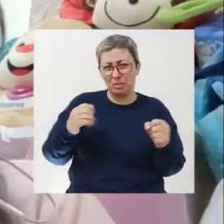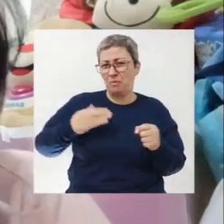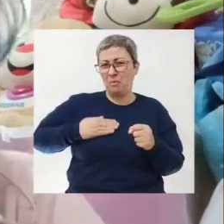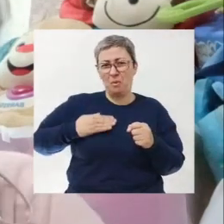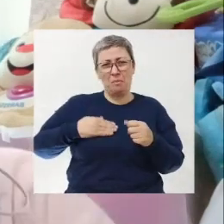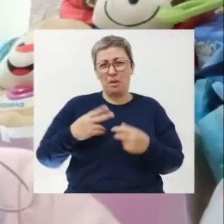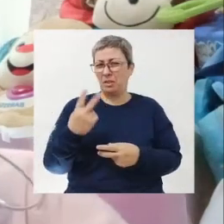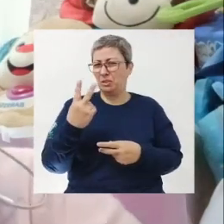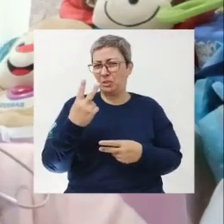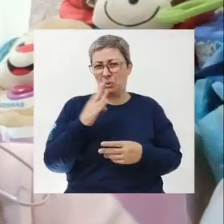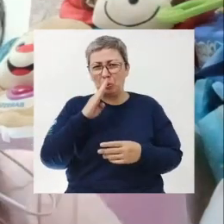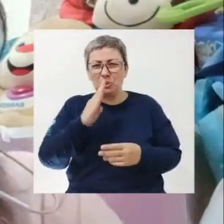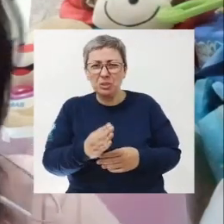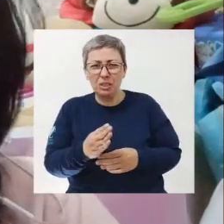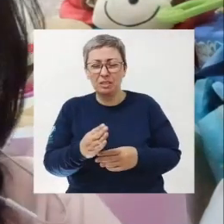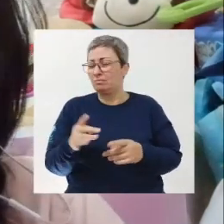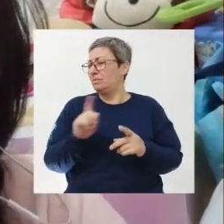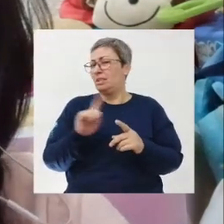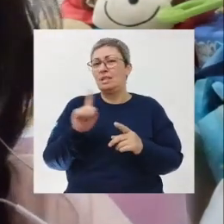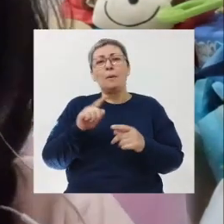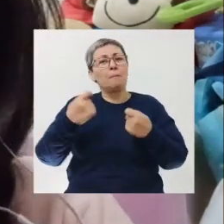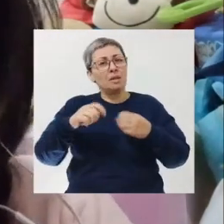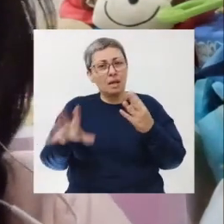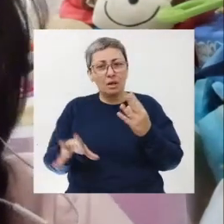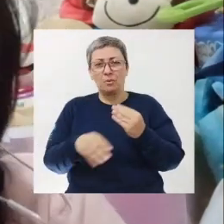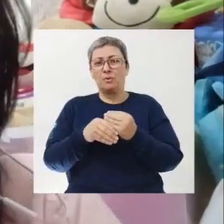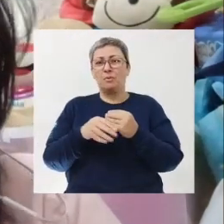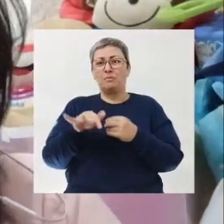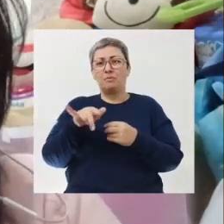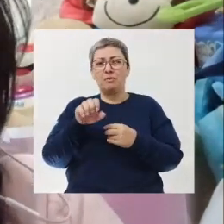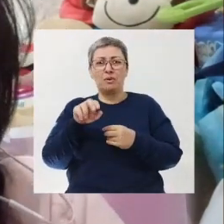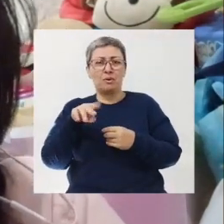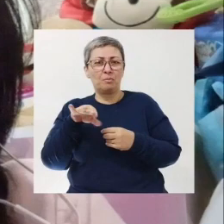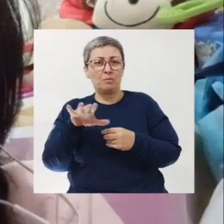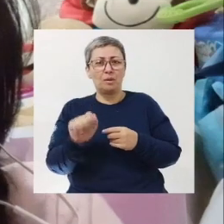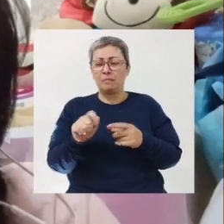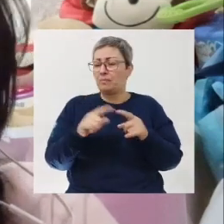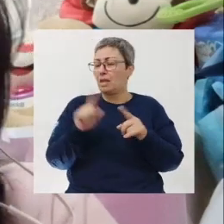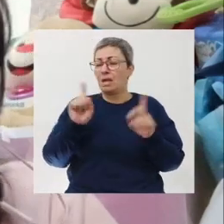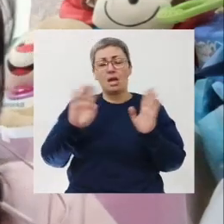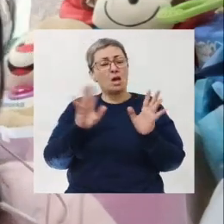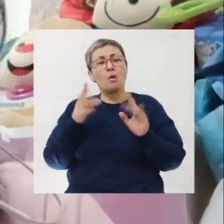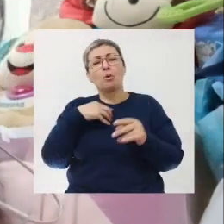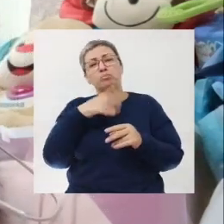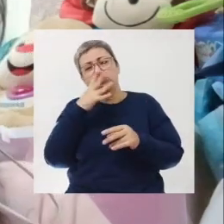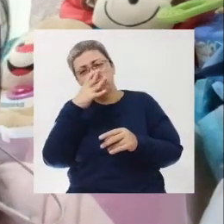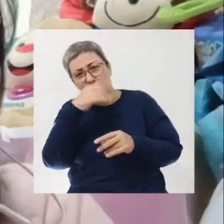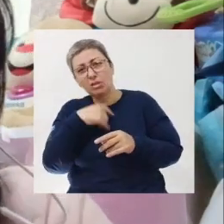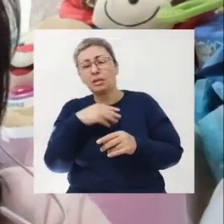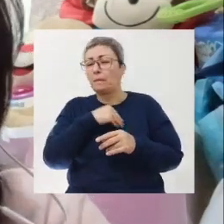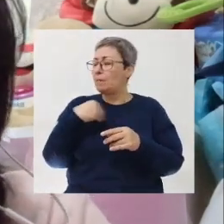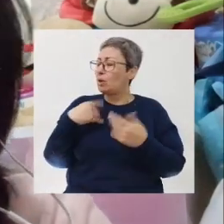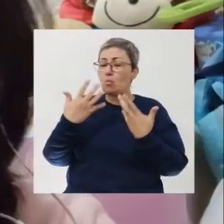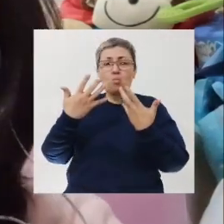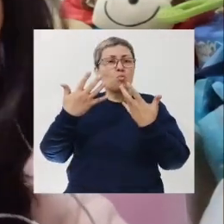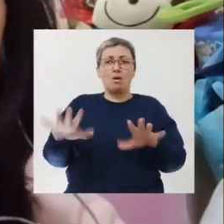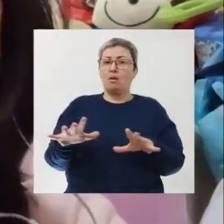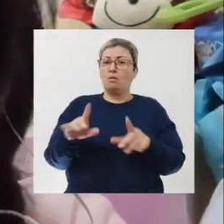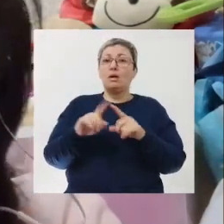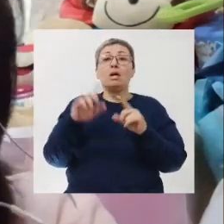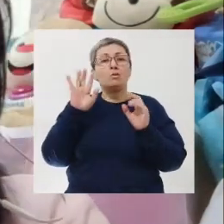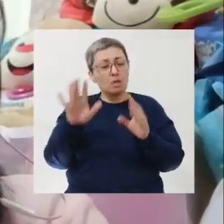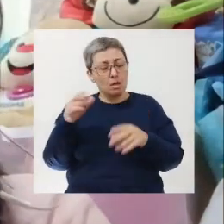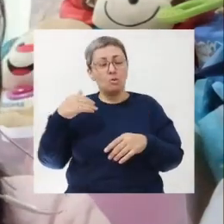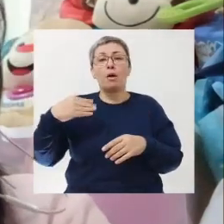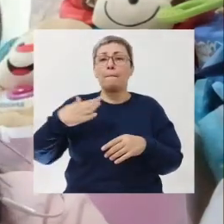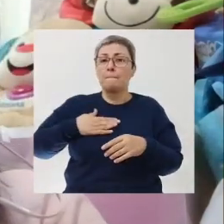impossível. Impossível ser amamentação exclusiva, tem que ter fórmula. E não, eu insisti, eu falei para a doutora que eu não